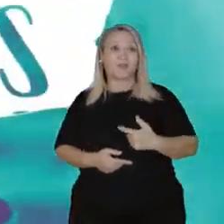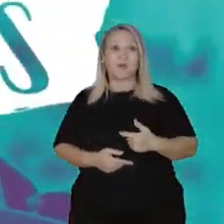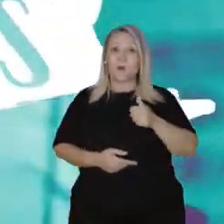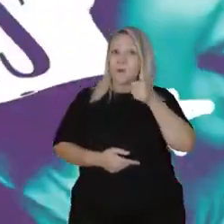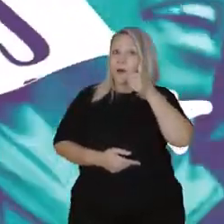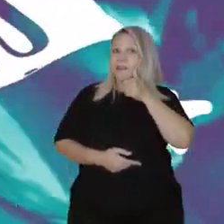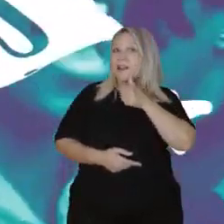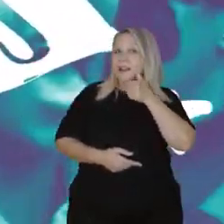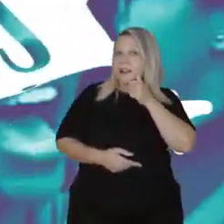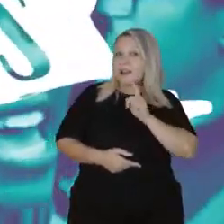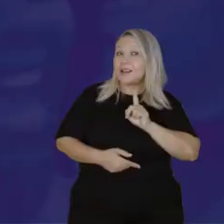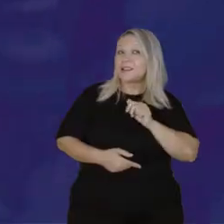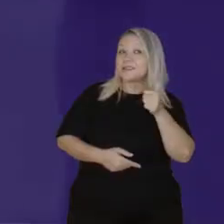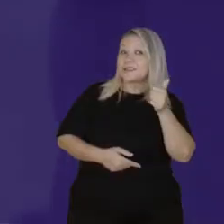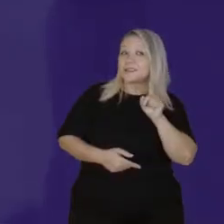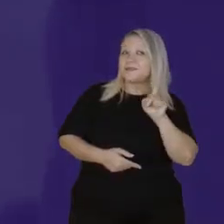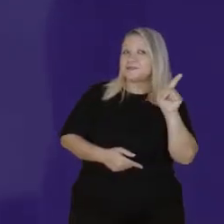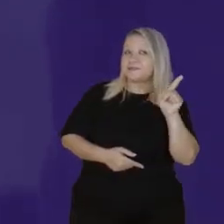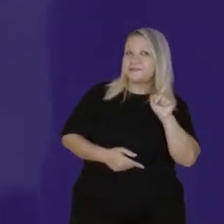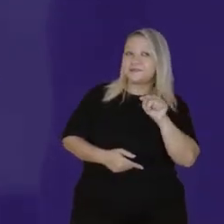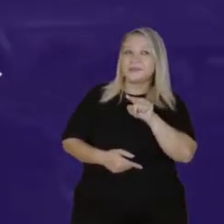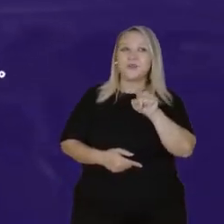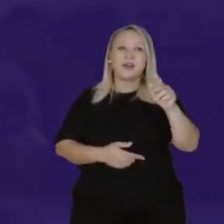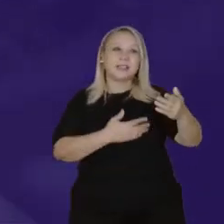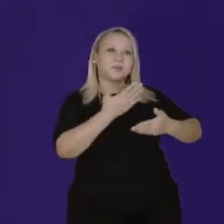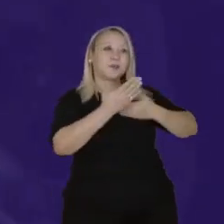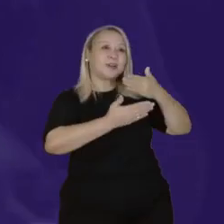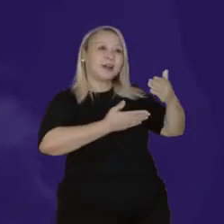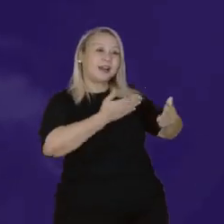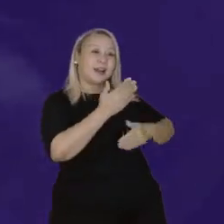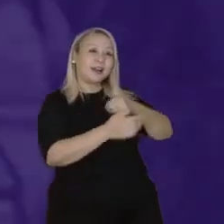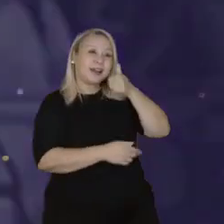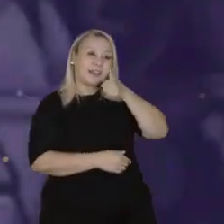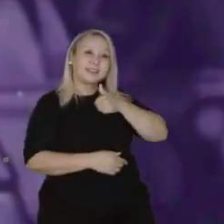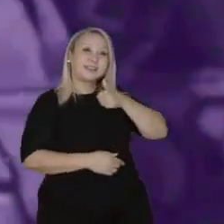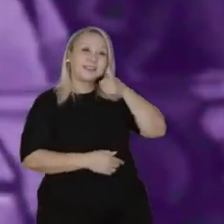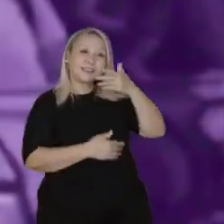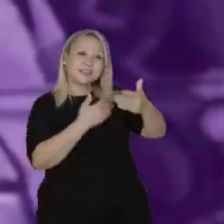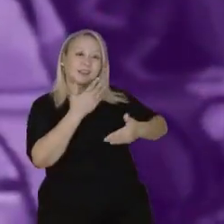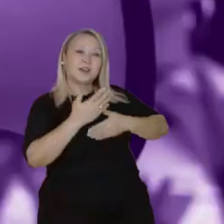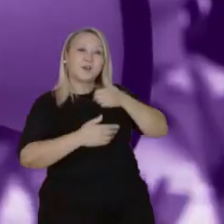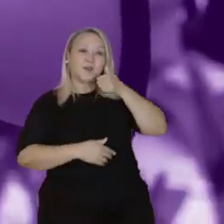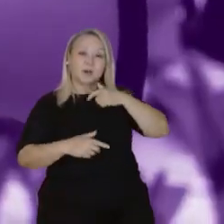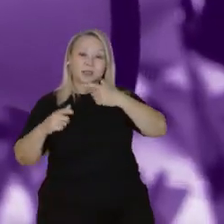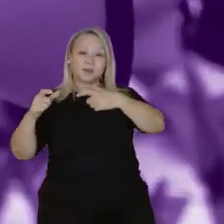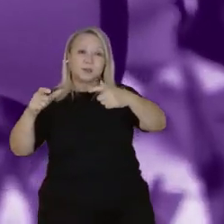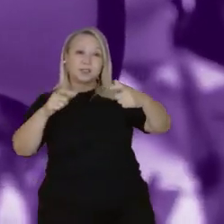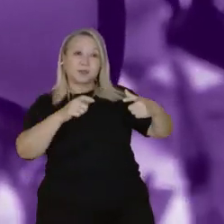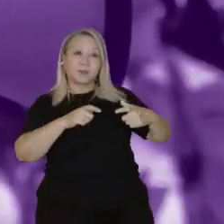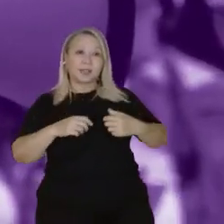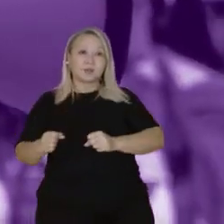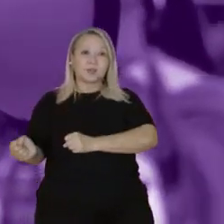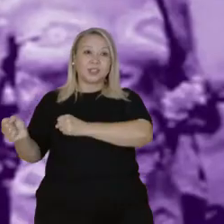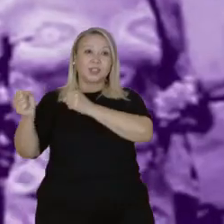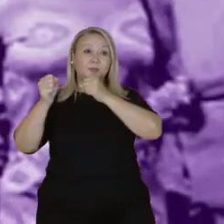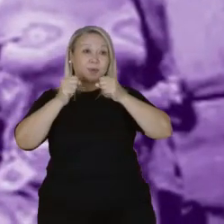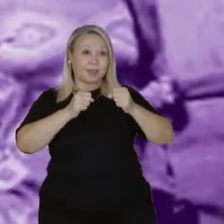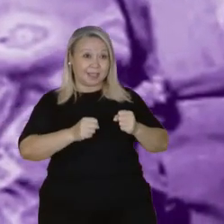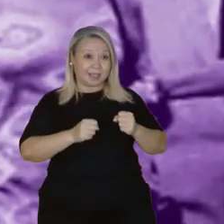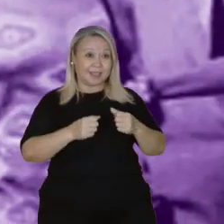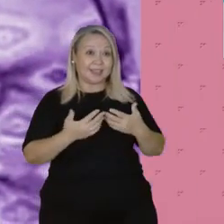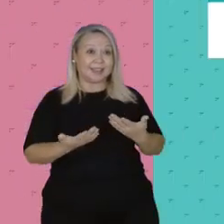Eu sou uma delas, são elas por elas, ocupando os espaços